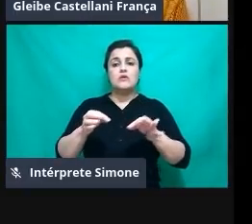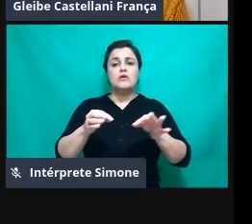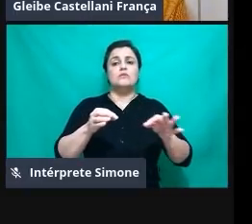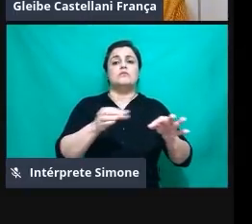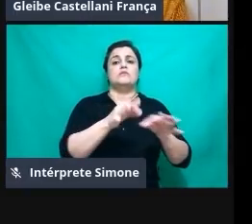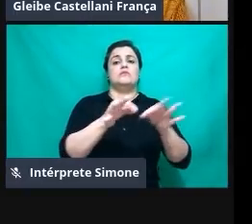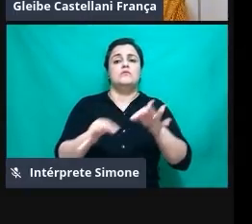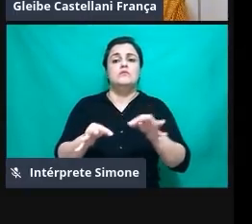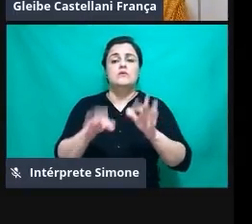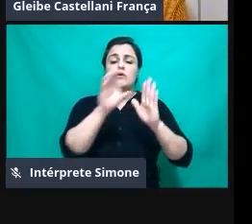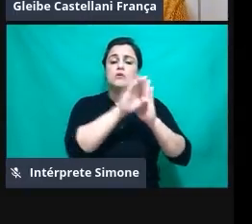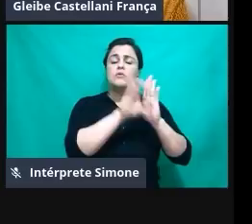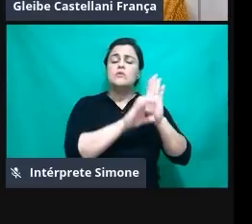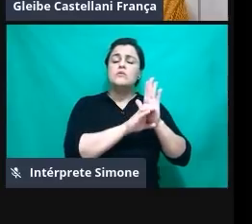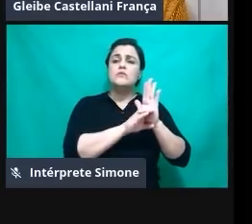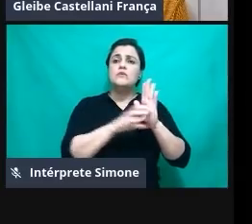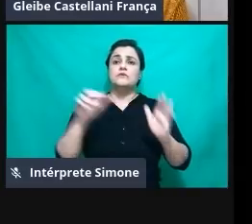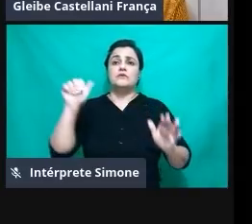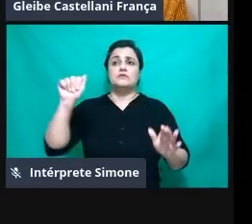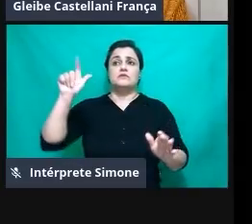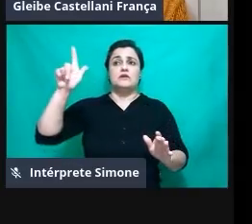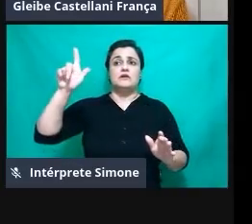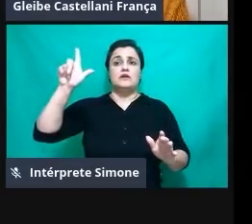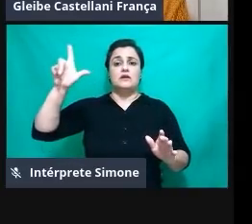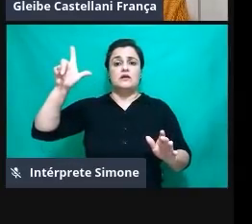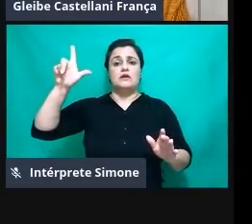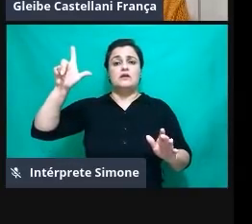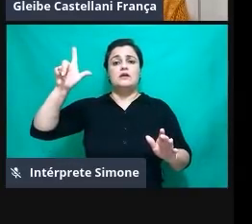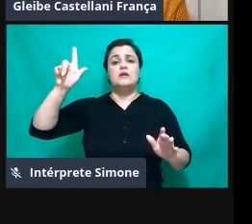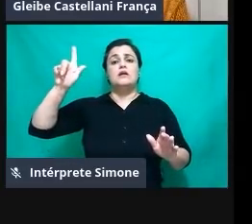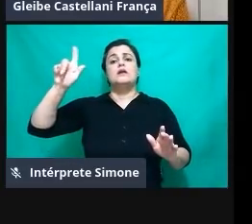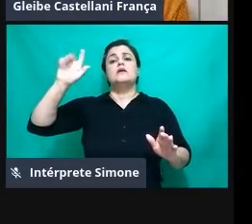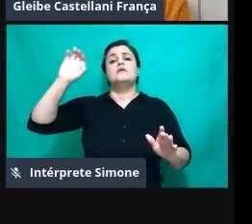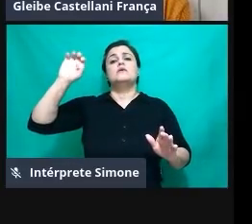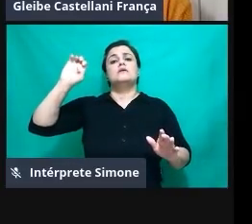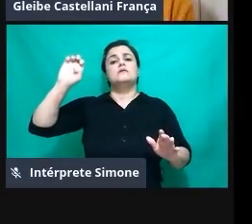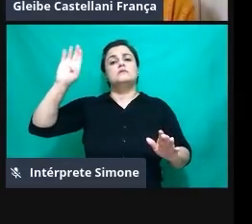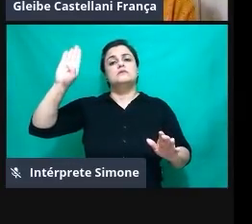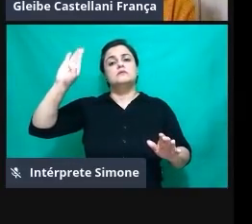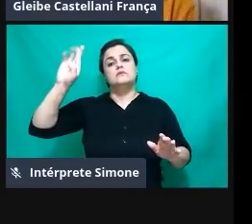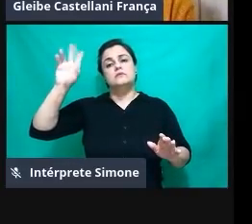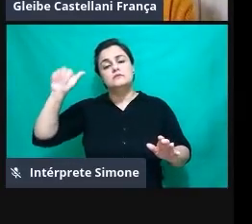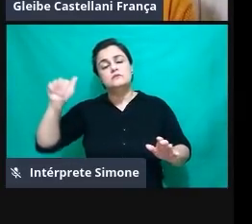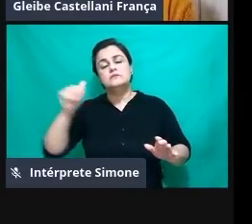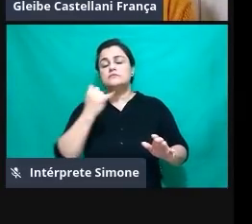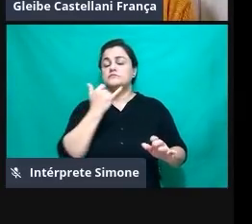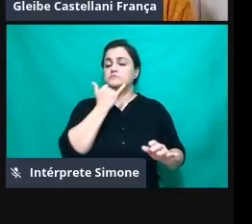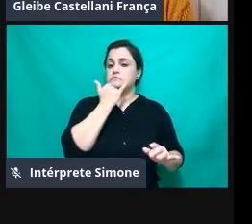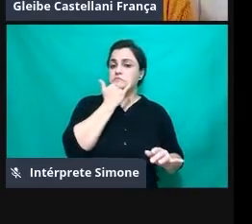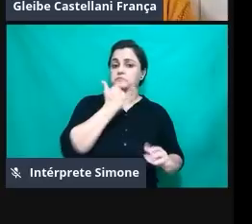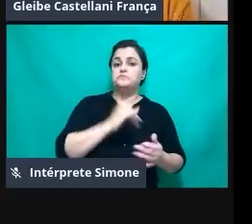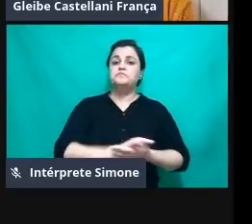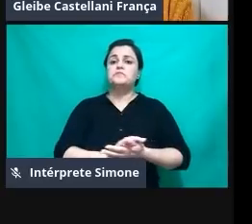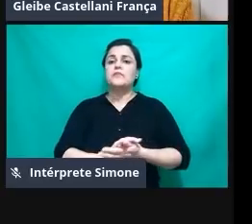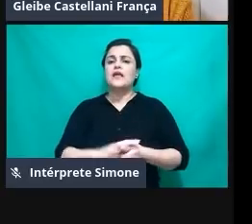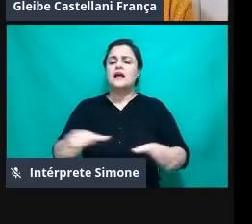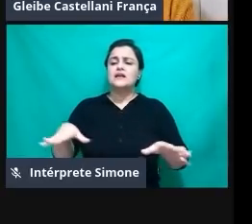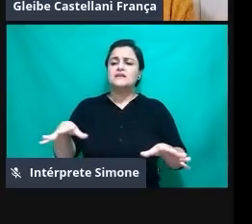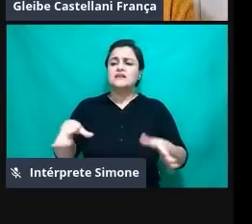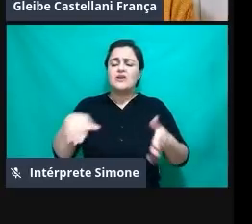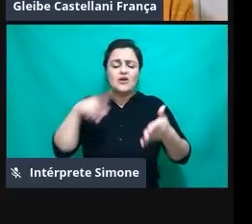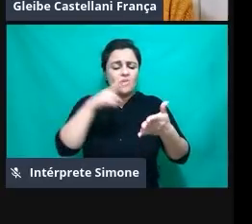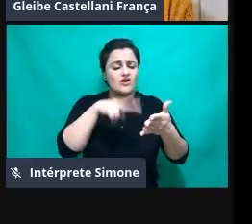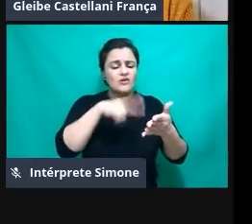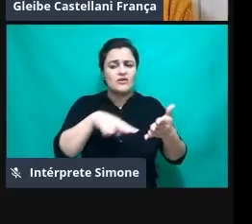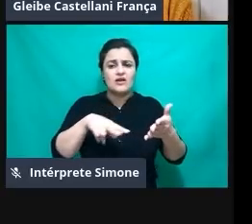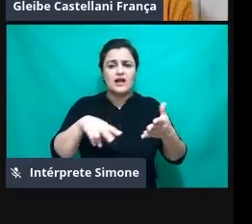fala mais sobre em trabalharmos com a reflexão e com menos memorização, né? Porque quando nós trabalhamos